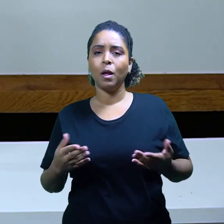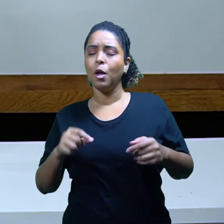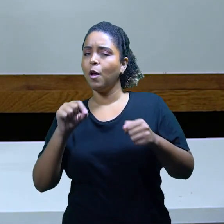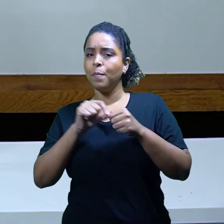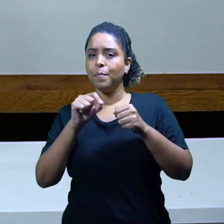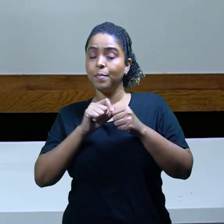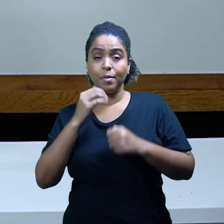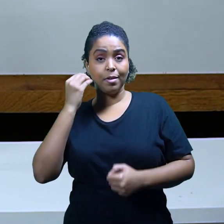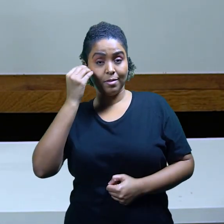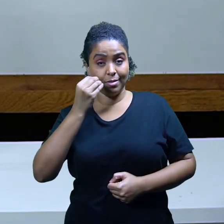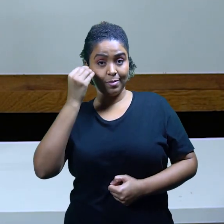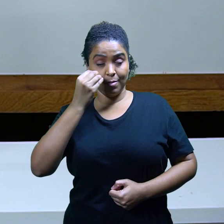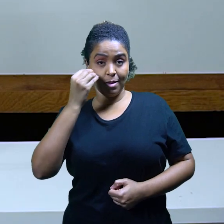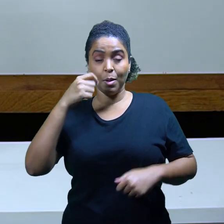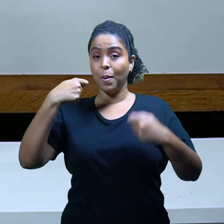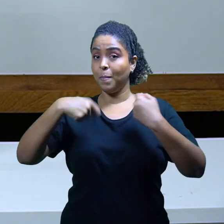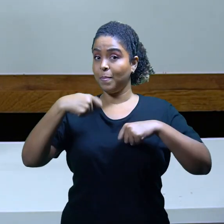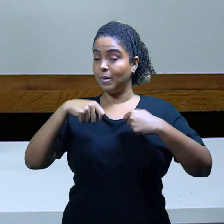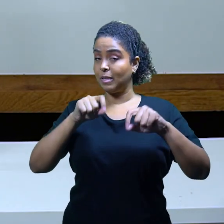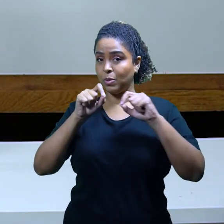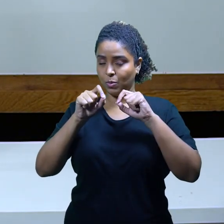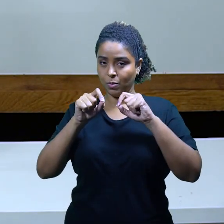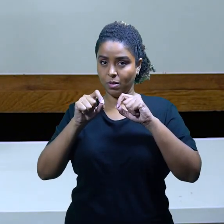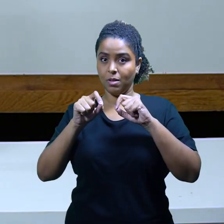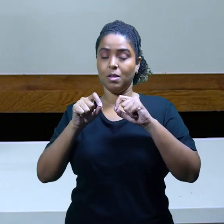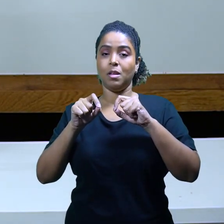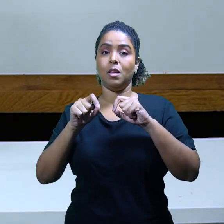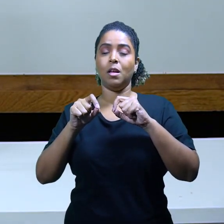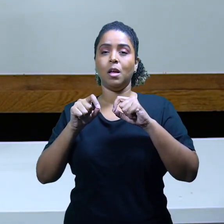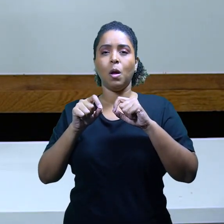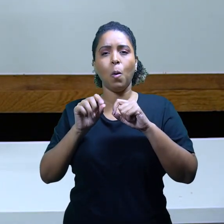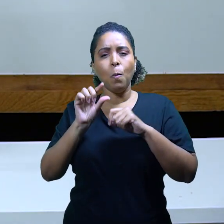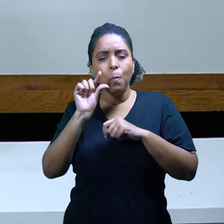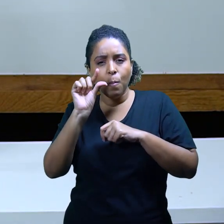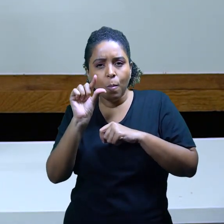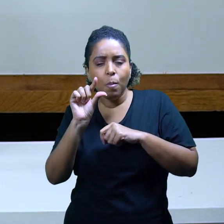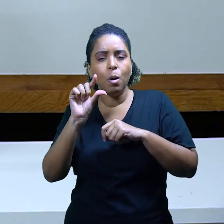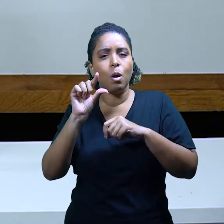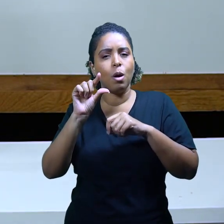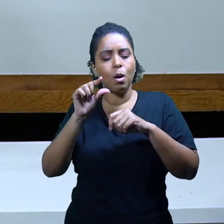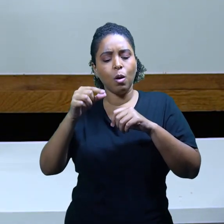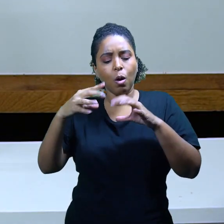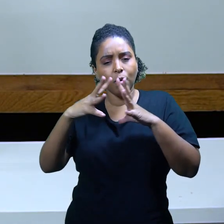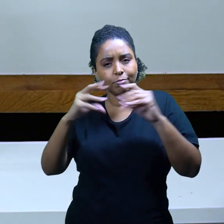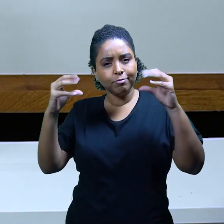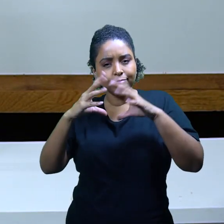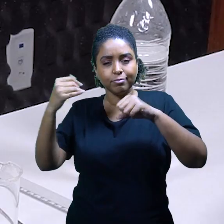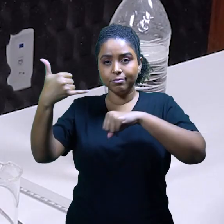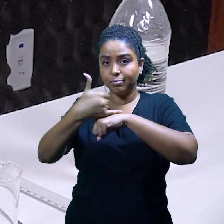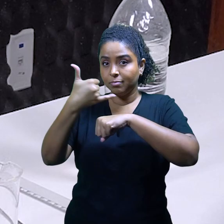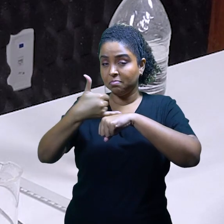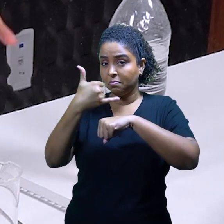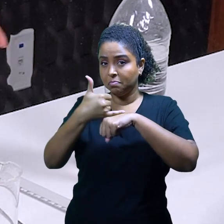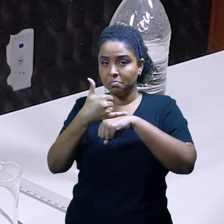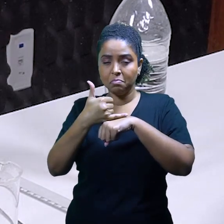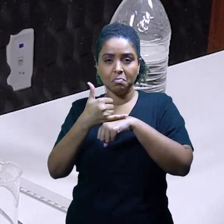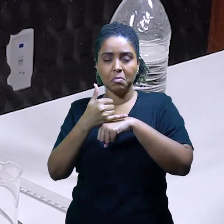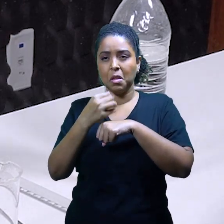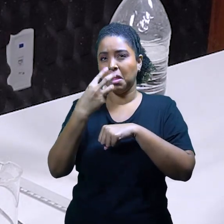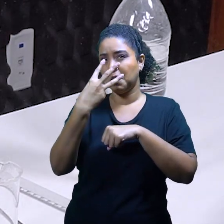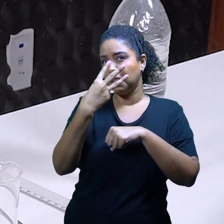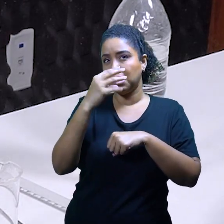Para fazer esse experimento, você vai precisar cortar uma determinada quantidade de palha de aço, uns